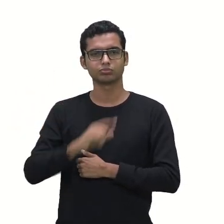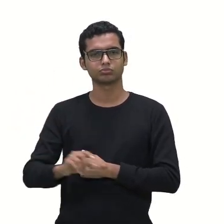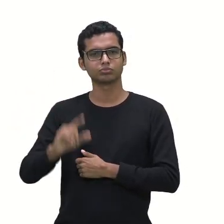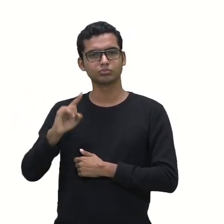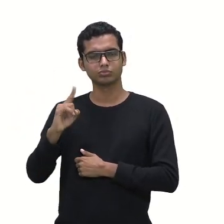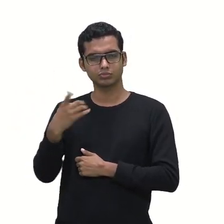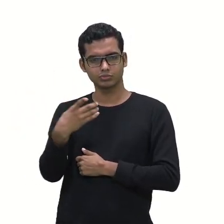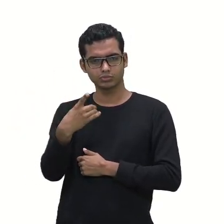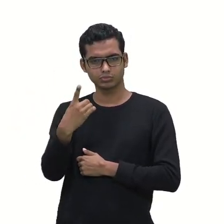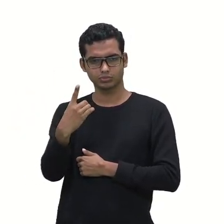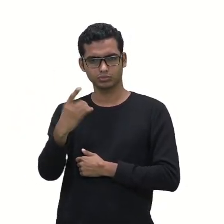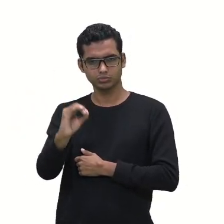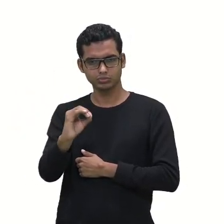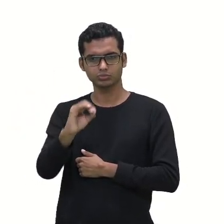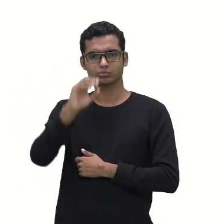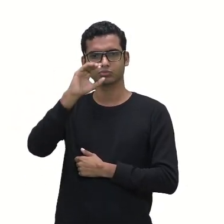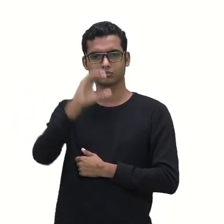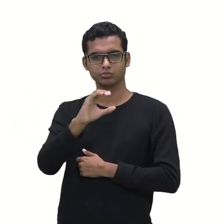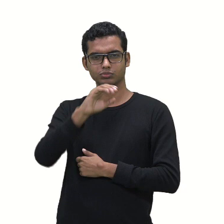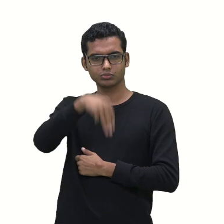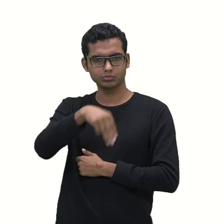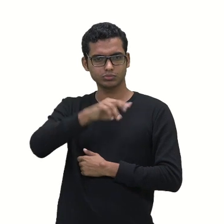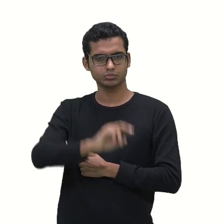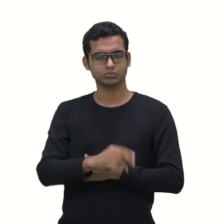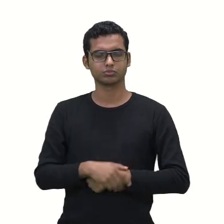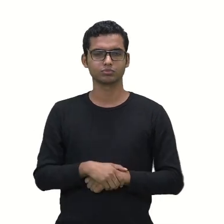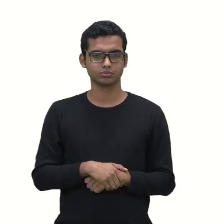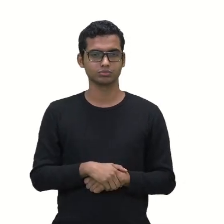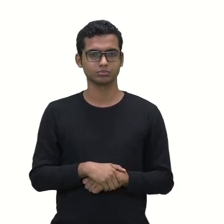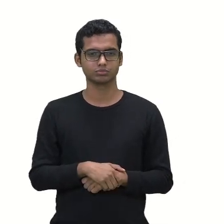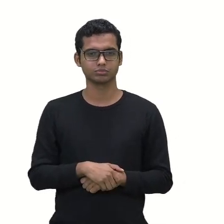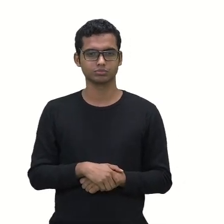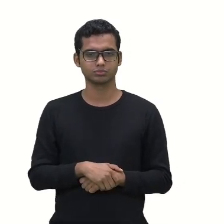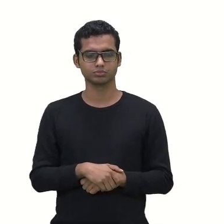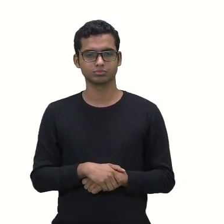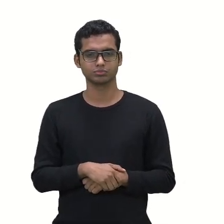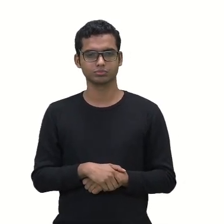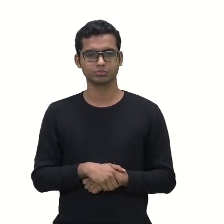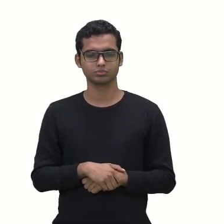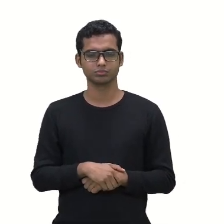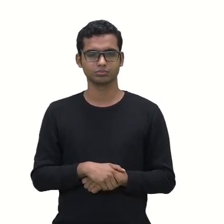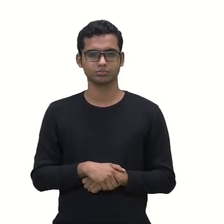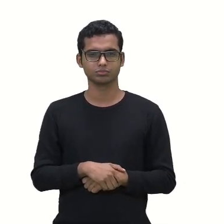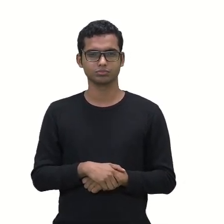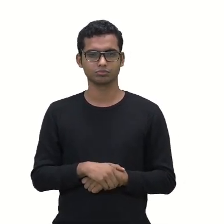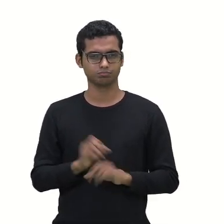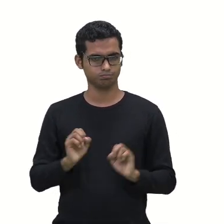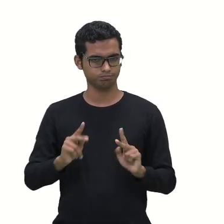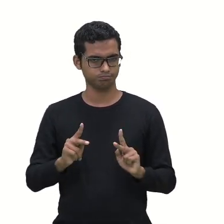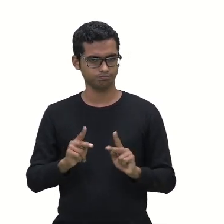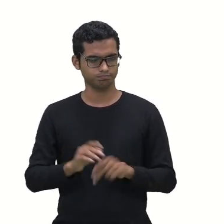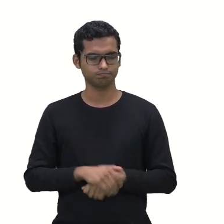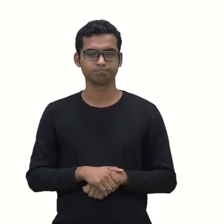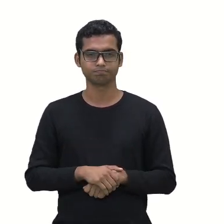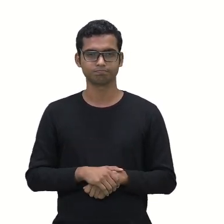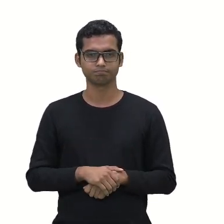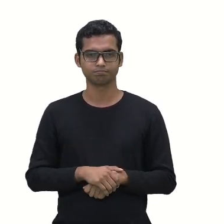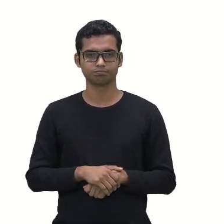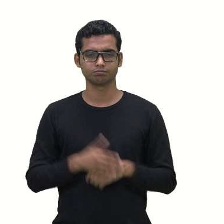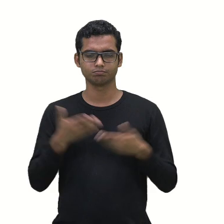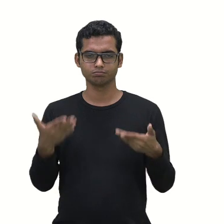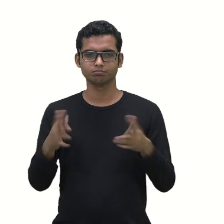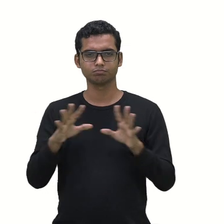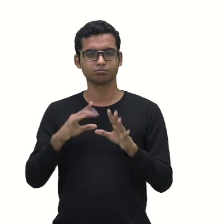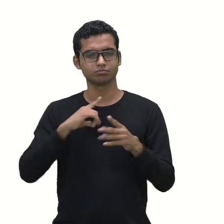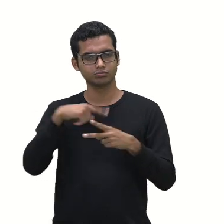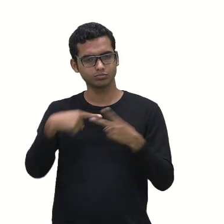10 centímetros, o raio da circunferência maior, então igual a 10 centímetros, tá bom? Então, basicamente, essas